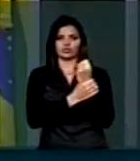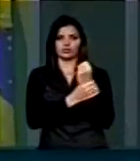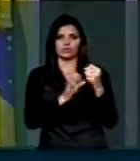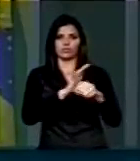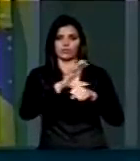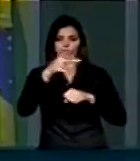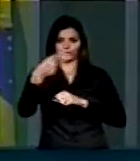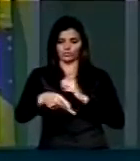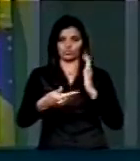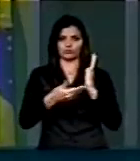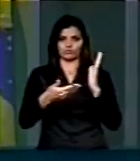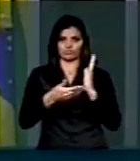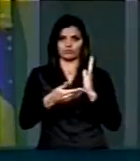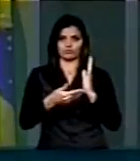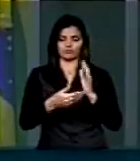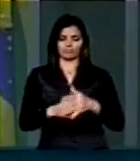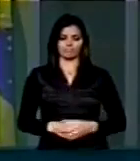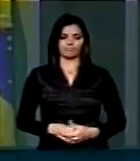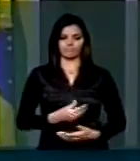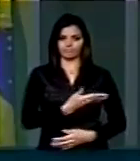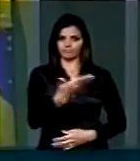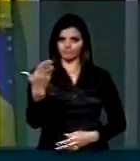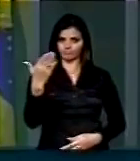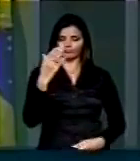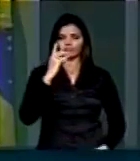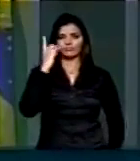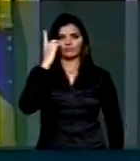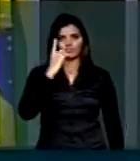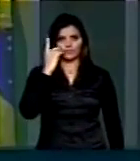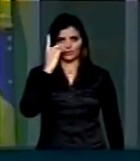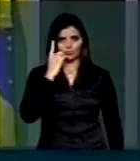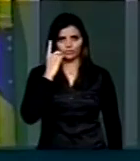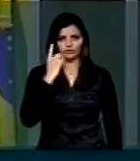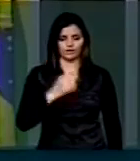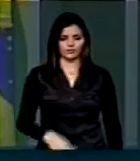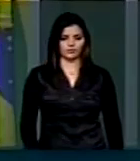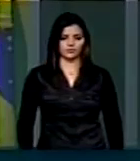Legislativo. Senhoras e senhores,